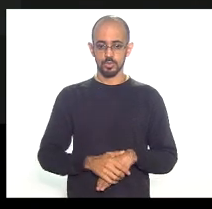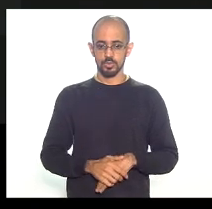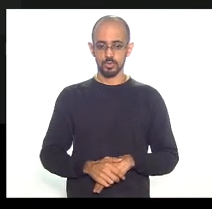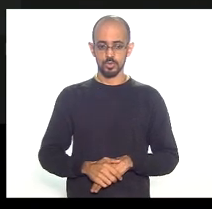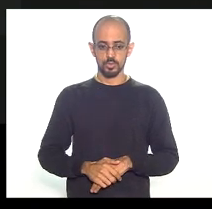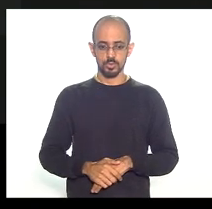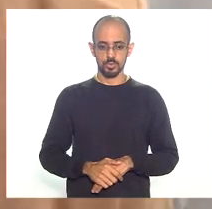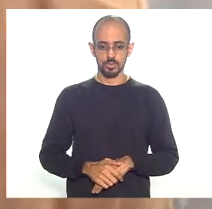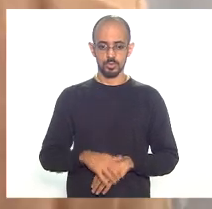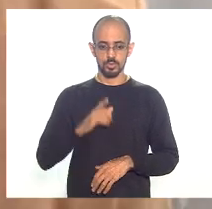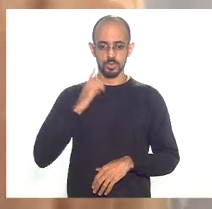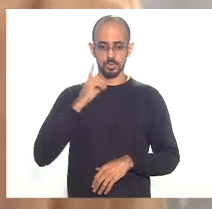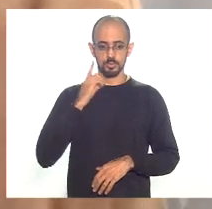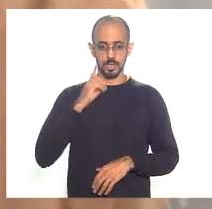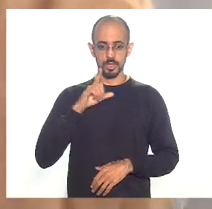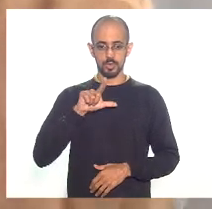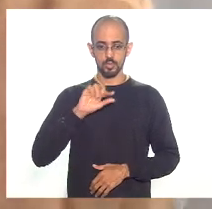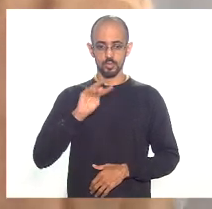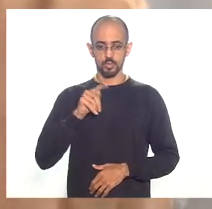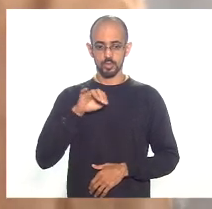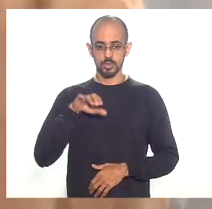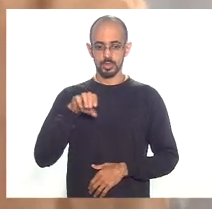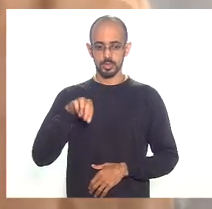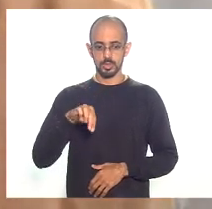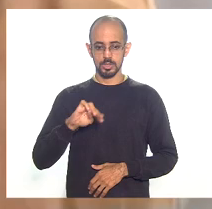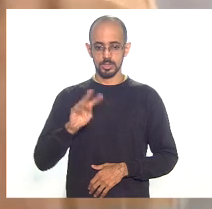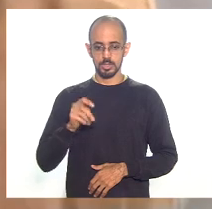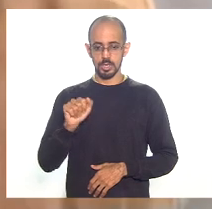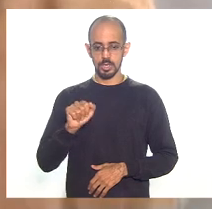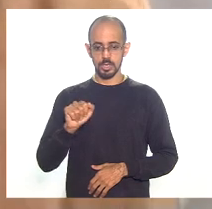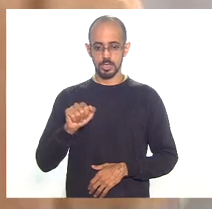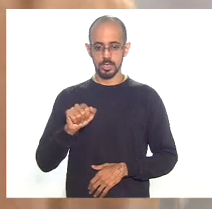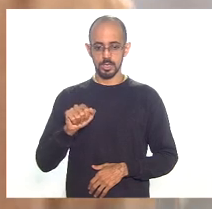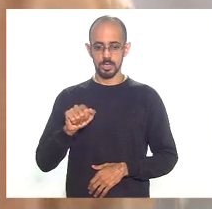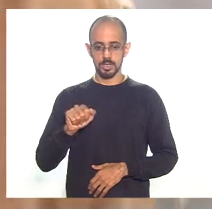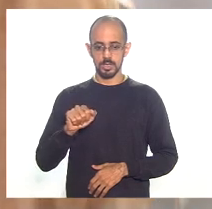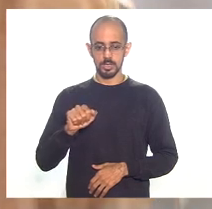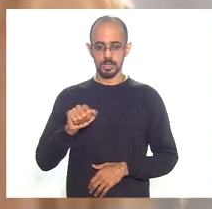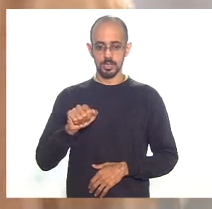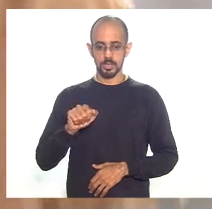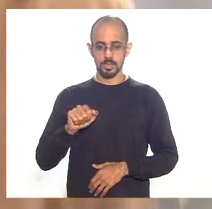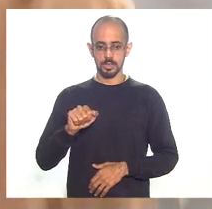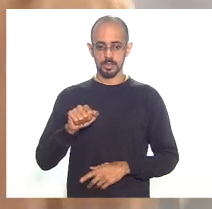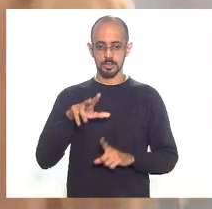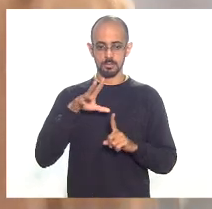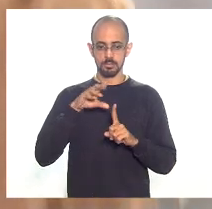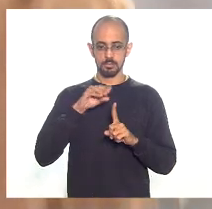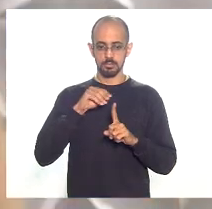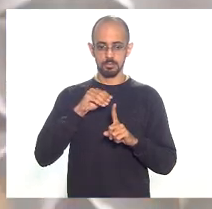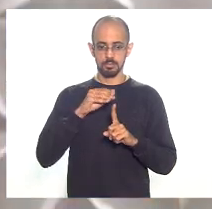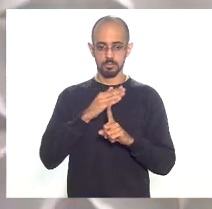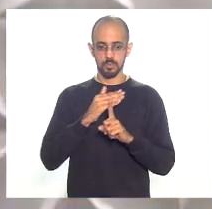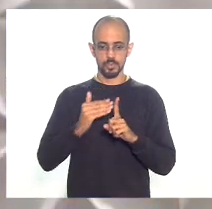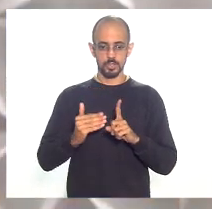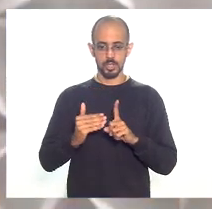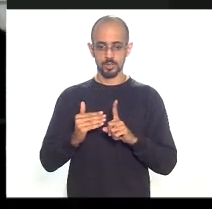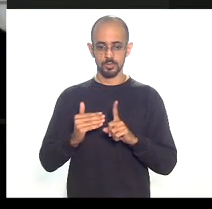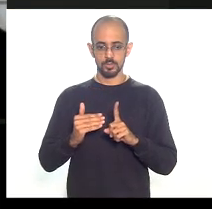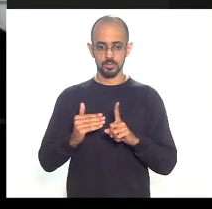deputada Lucinha nossa queridíssima deputada Lucinha telefone o microfone está fechado